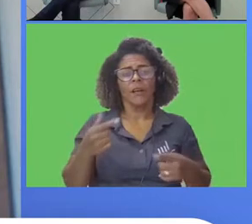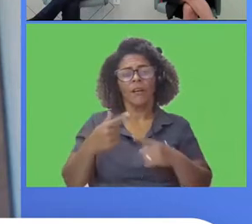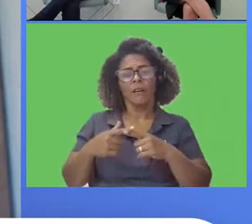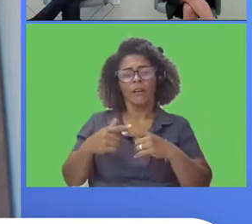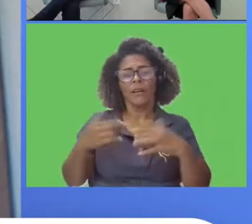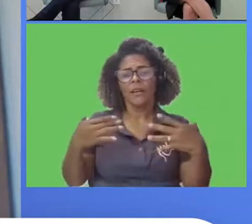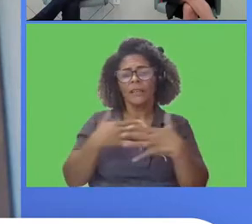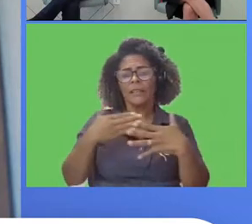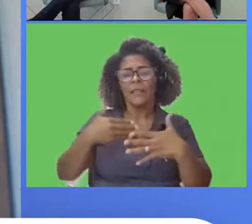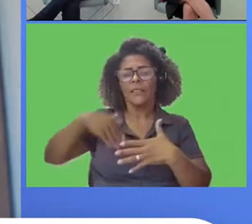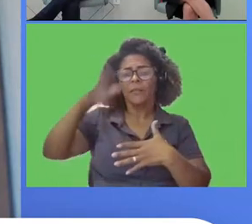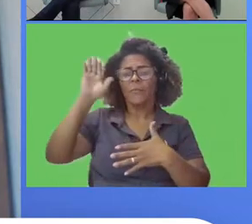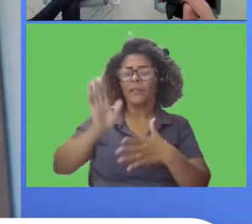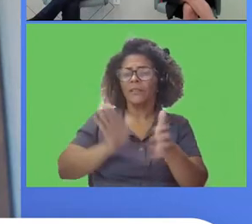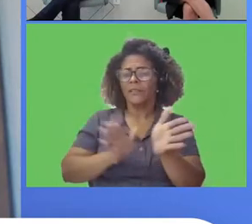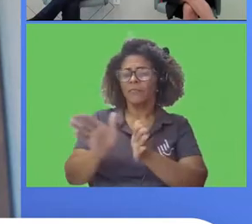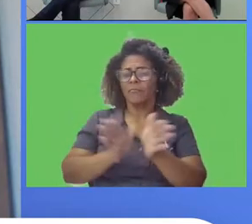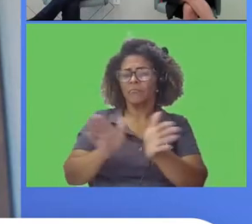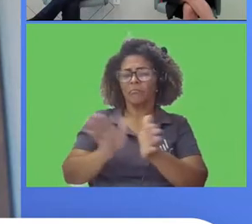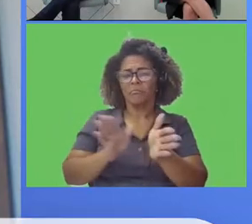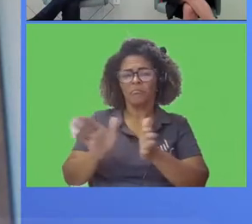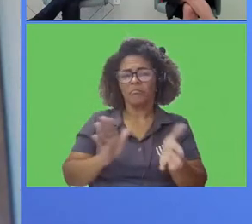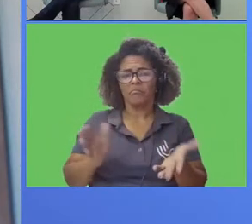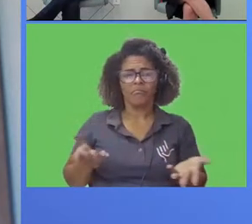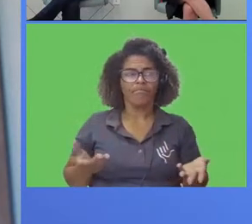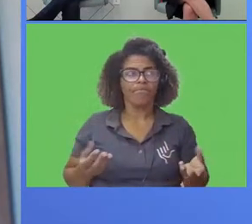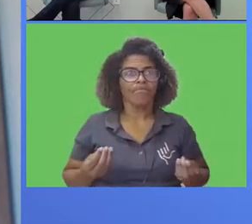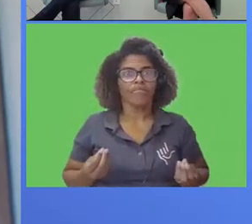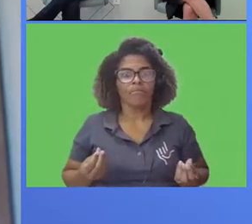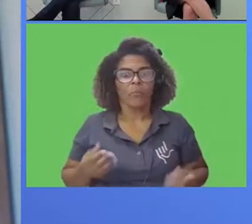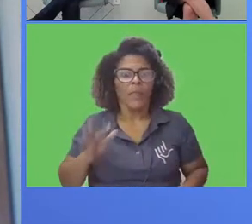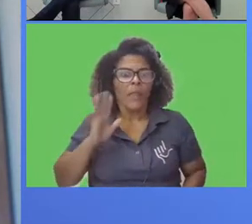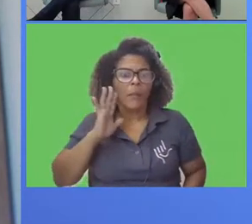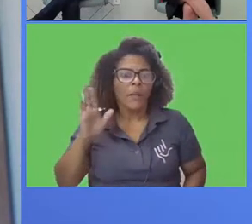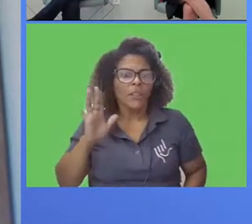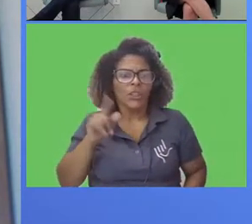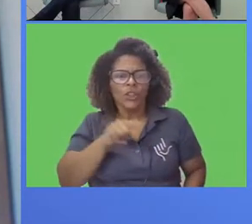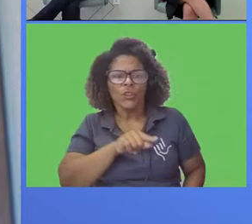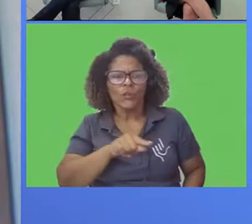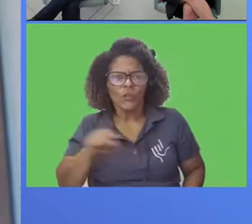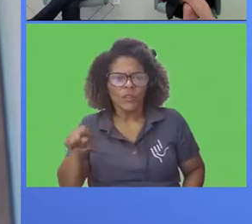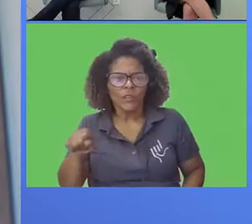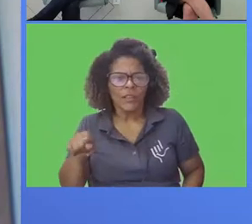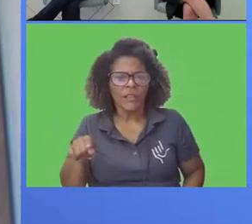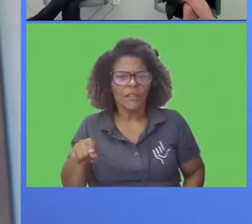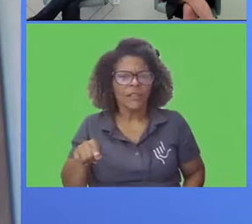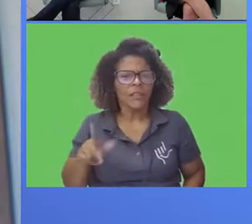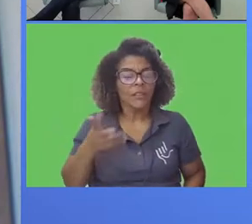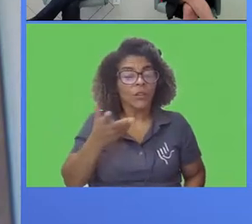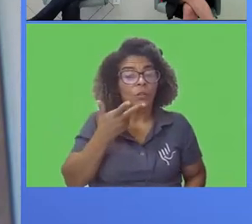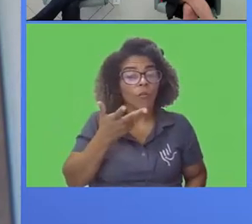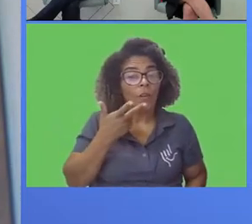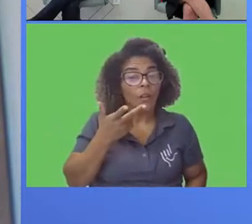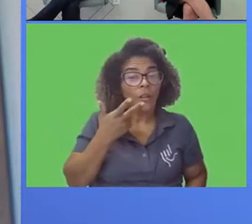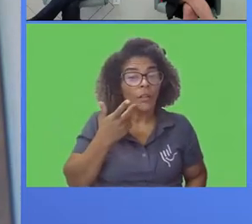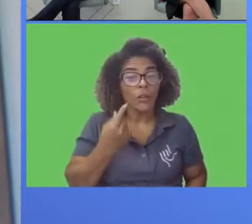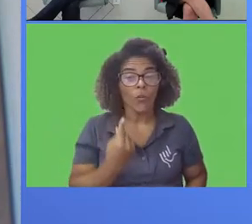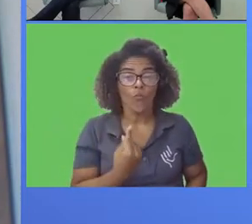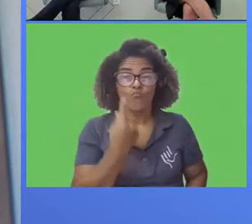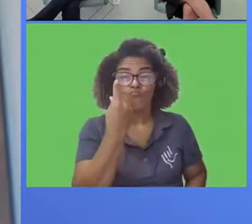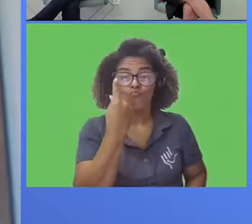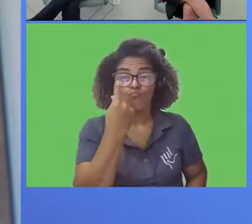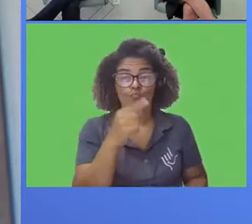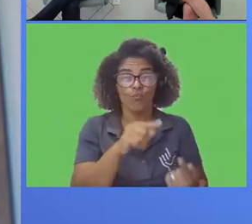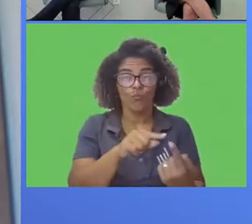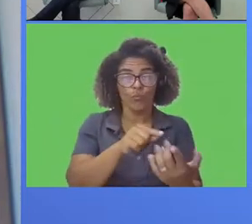tem acessibilidade. Então, é algo... imaginem vocês aqui, e a gente está falando de apenas um indicador, hein,